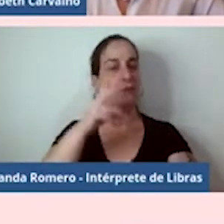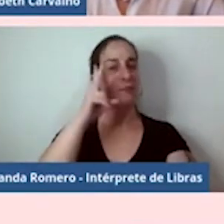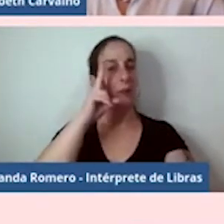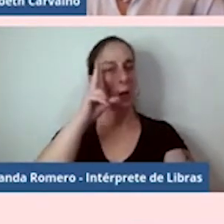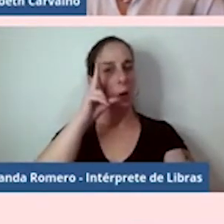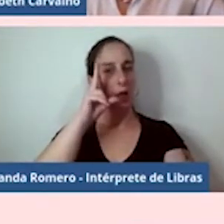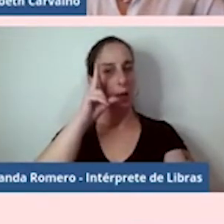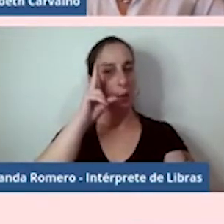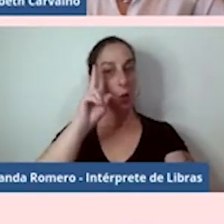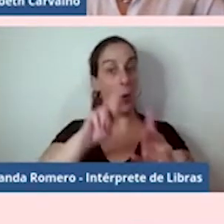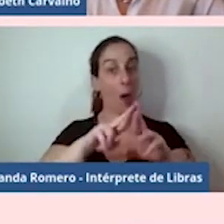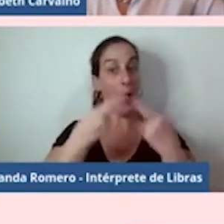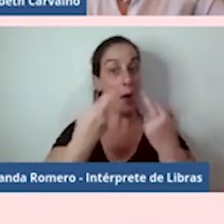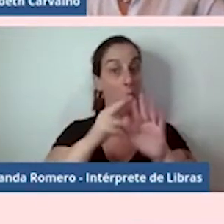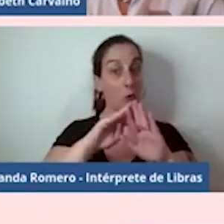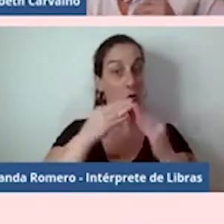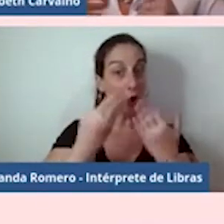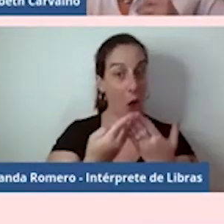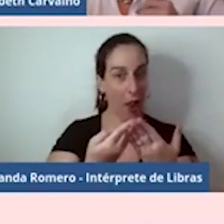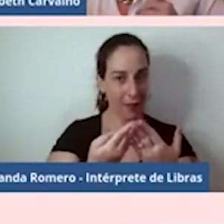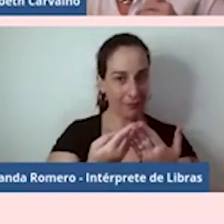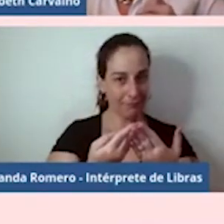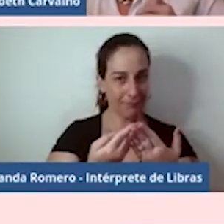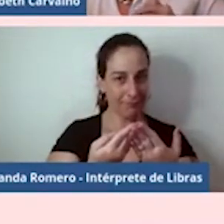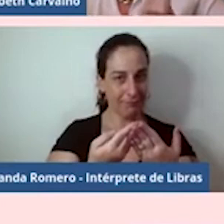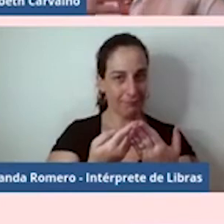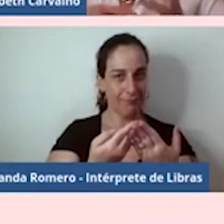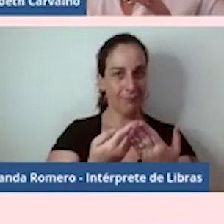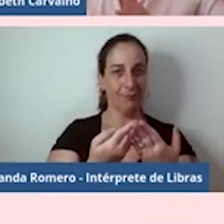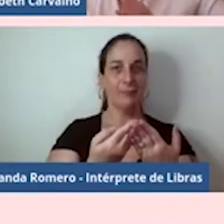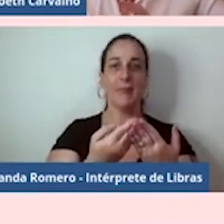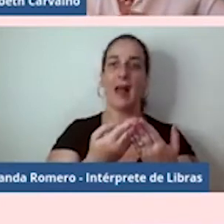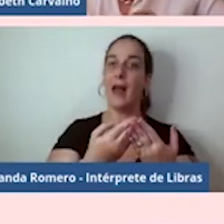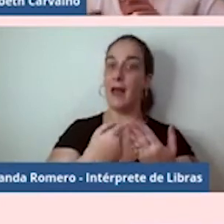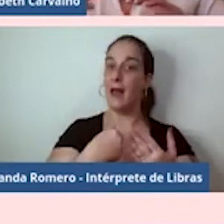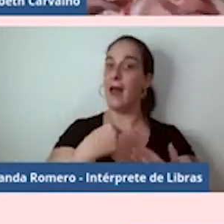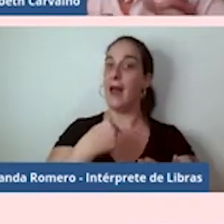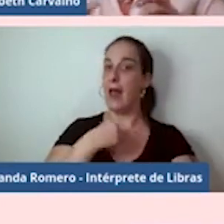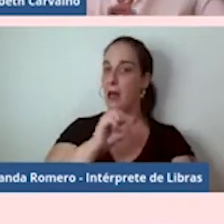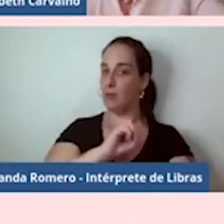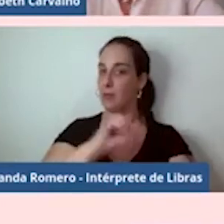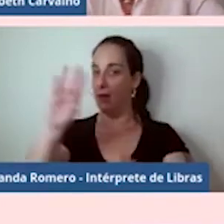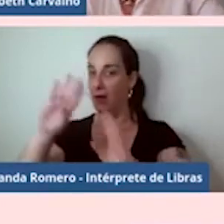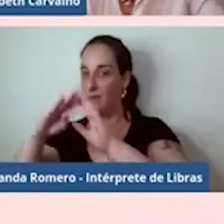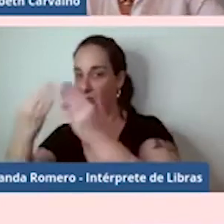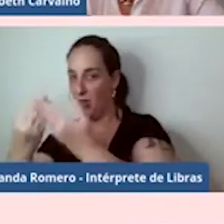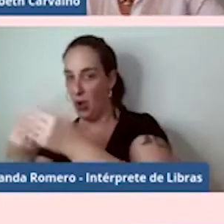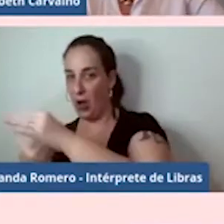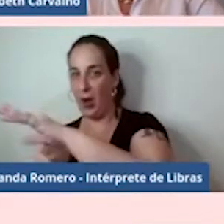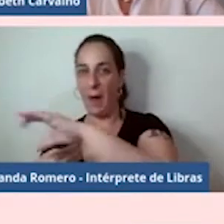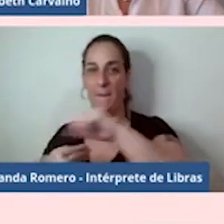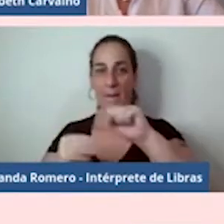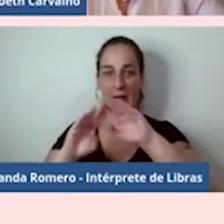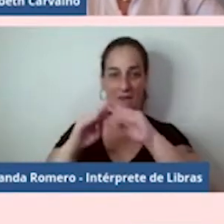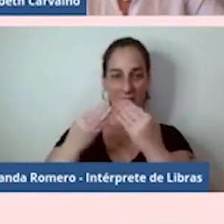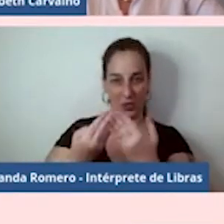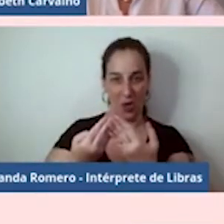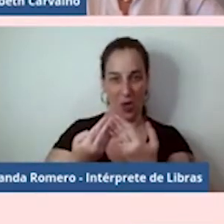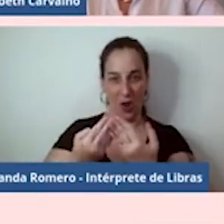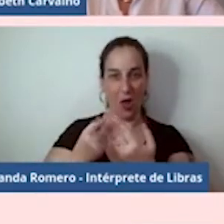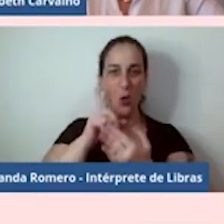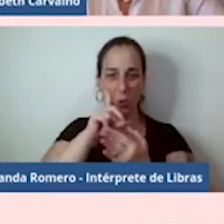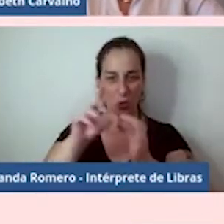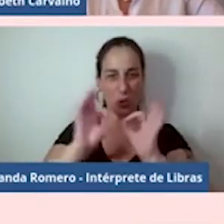nas reuniões de escola, né, ou eu levava eles para a escola, buscava da escola, conseguia me organizar para isso. Mas